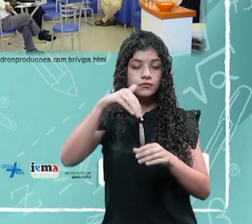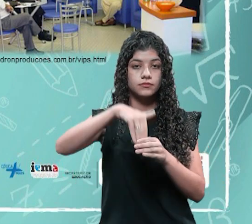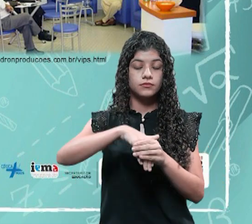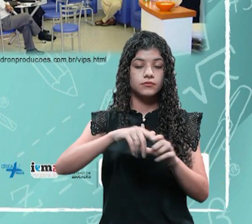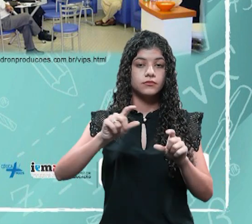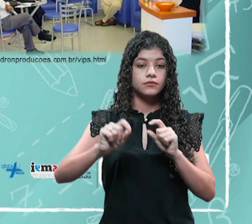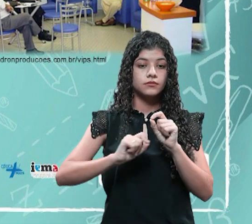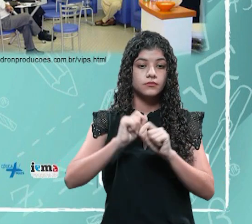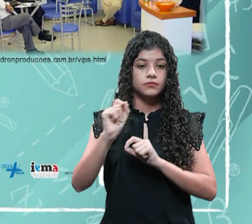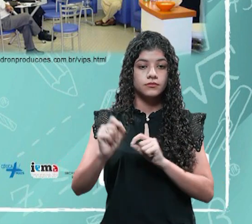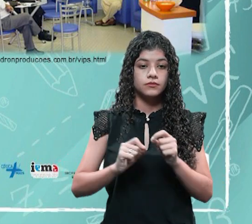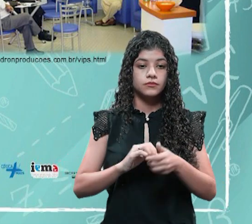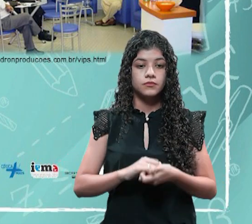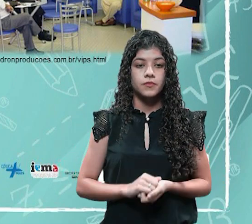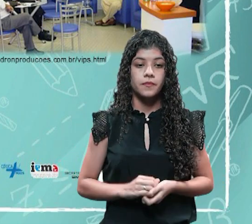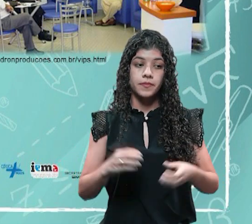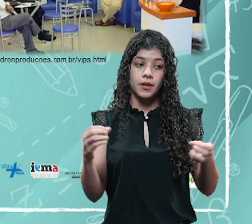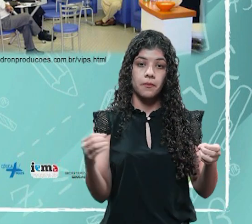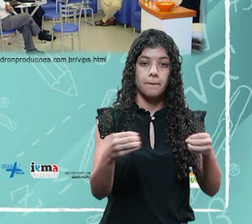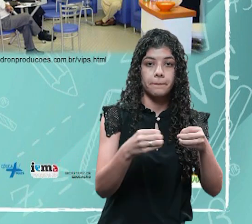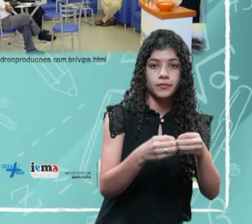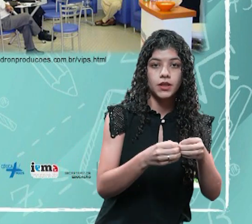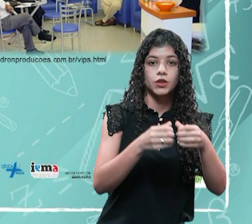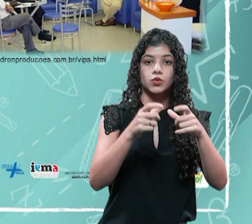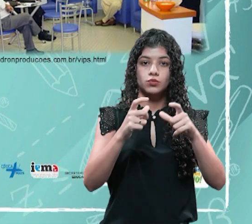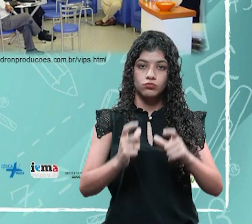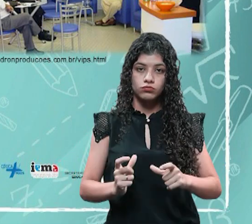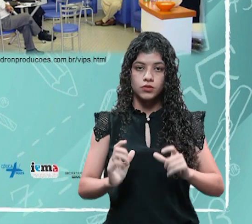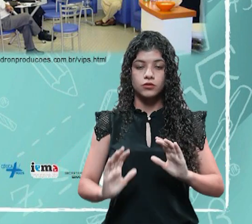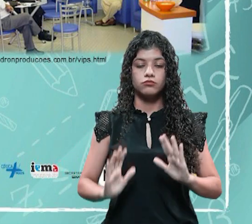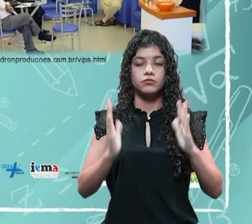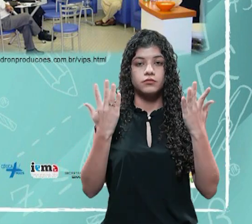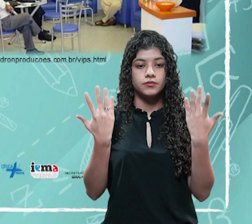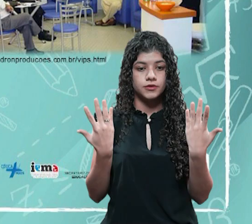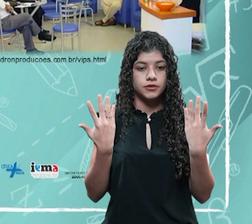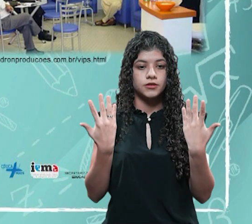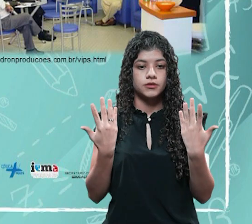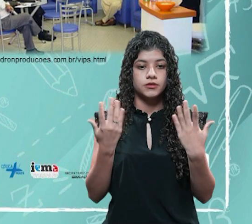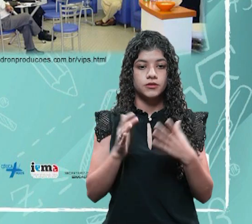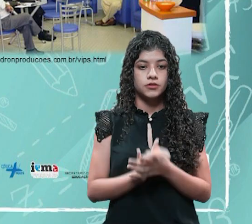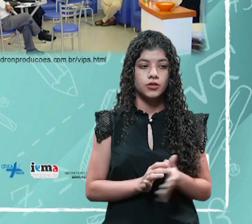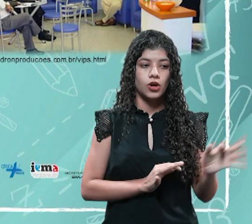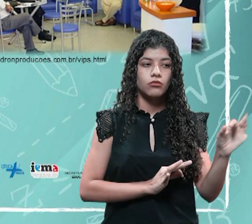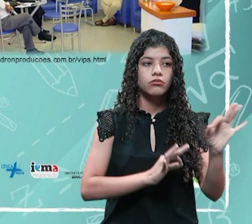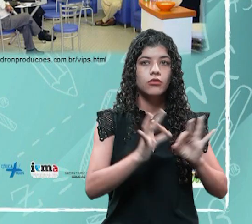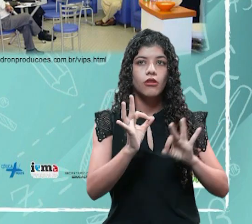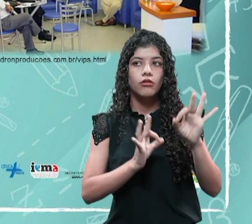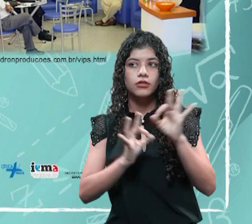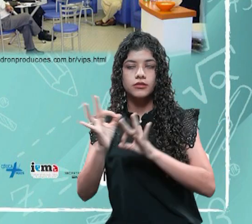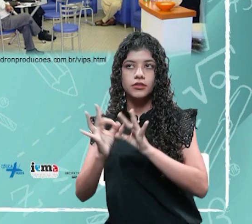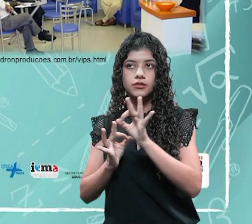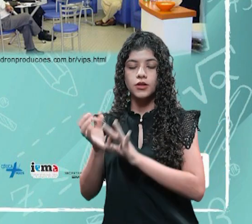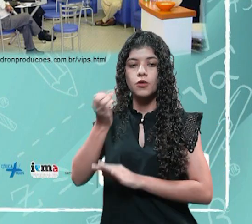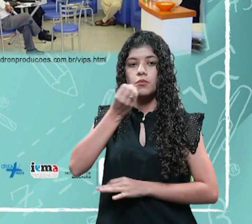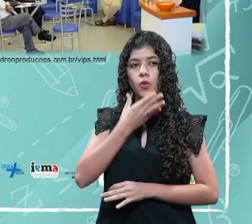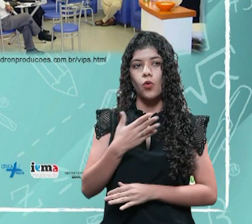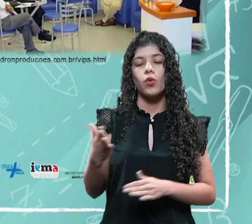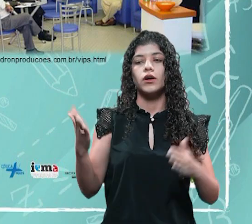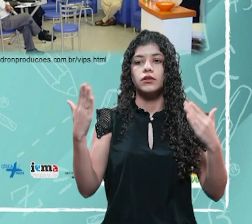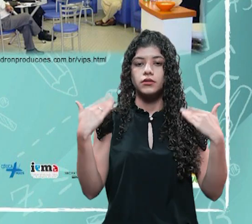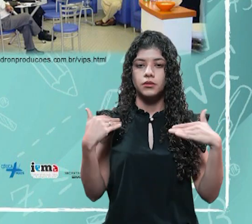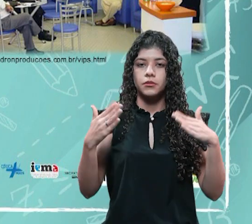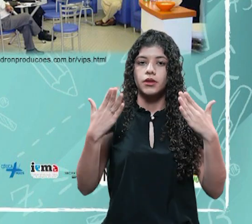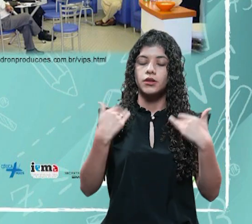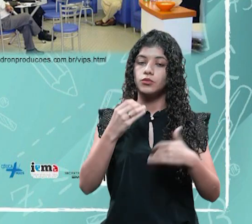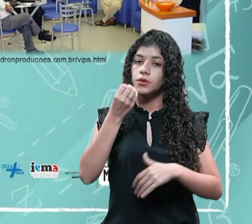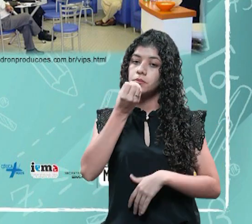VIP, né? Proximidade do local do evento é importantíssimo. Decoração agradável, temperatura amena,